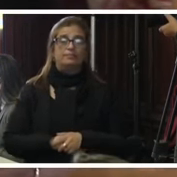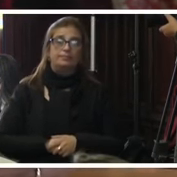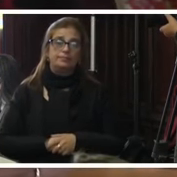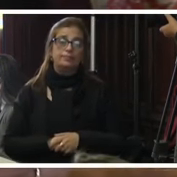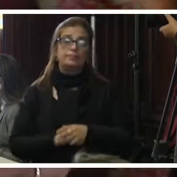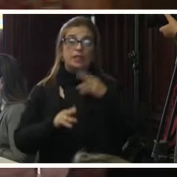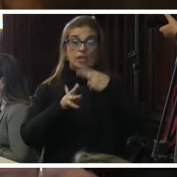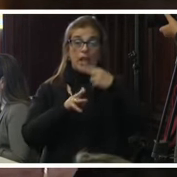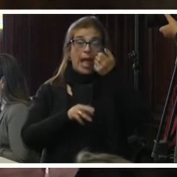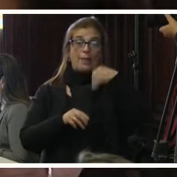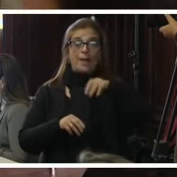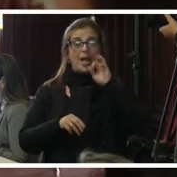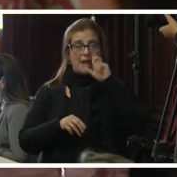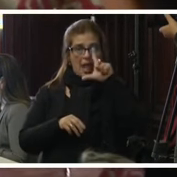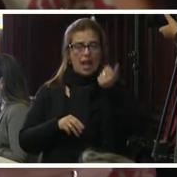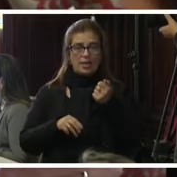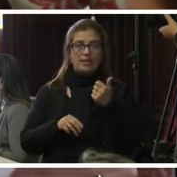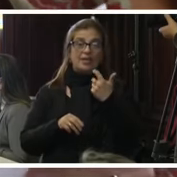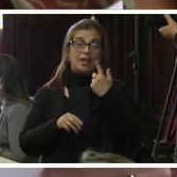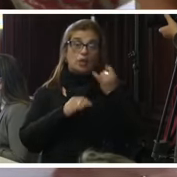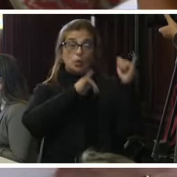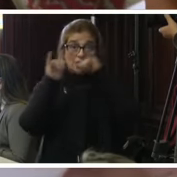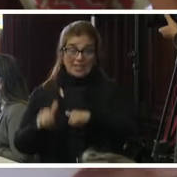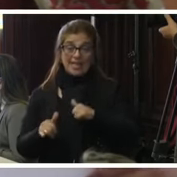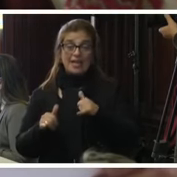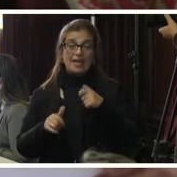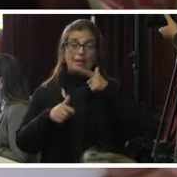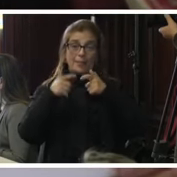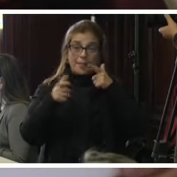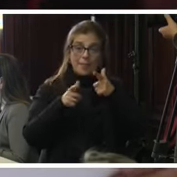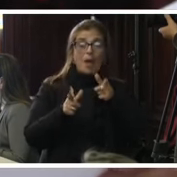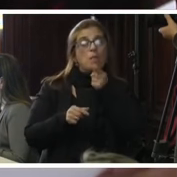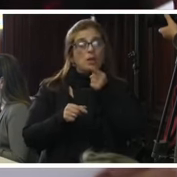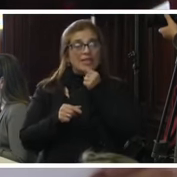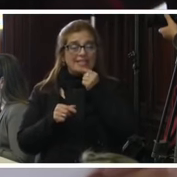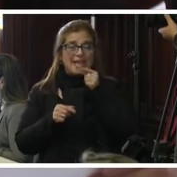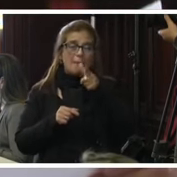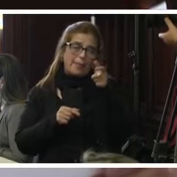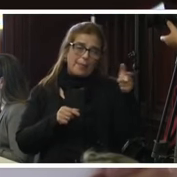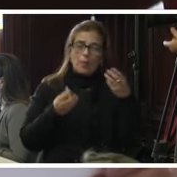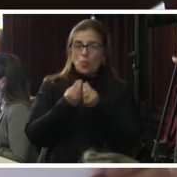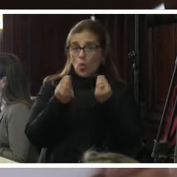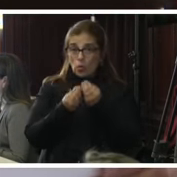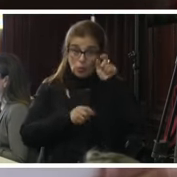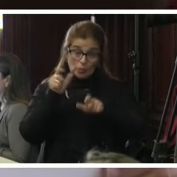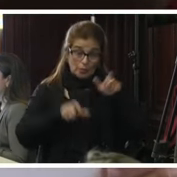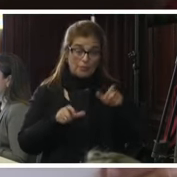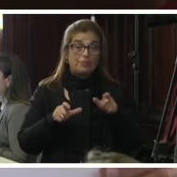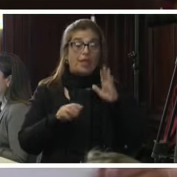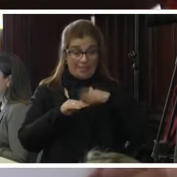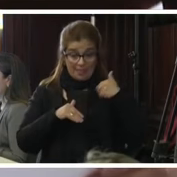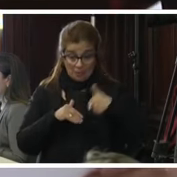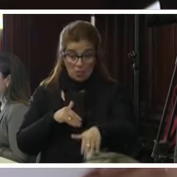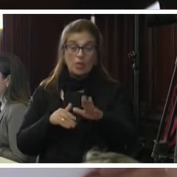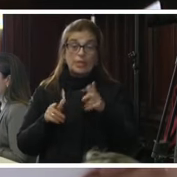Em um só dia, 3 pessoas sem participação no confronto armado com a polícia foram baleadas. A partir das